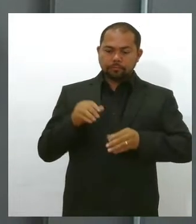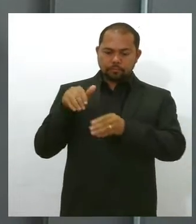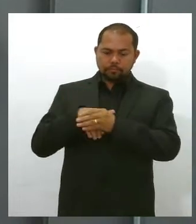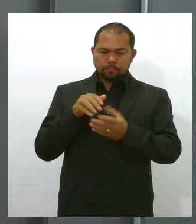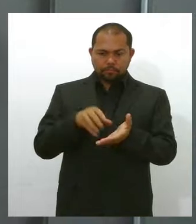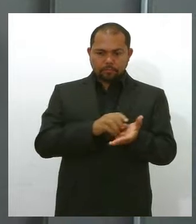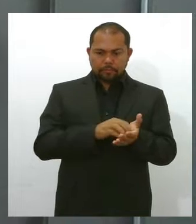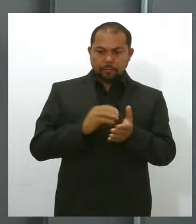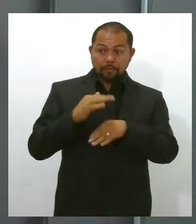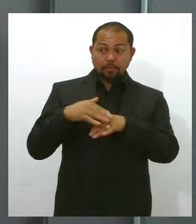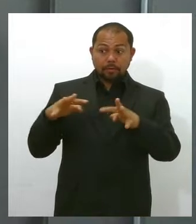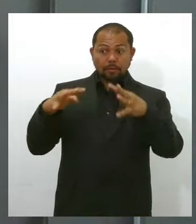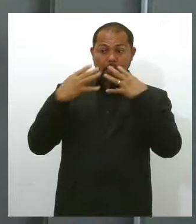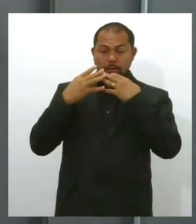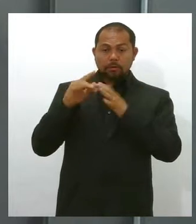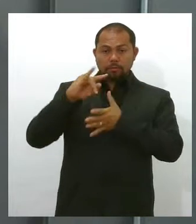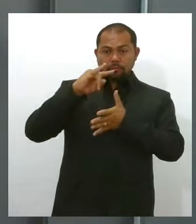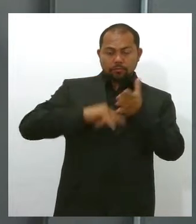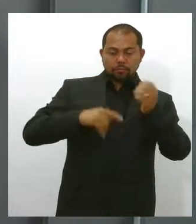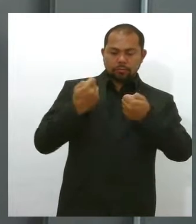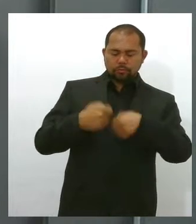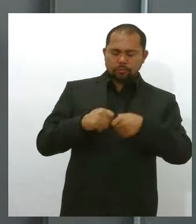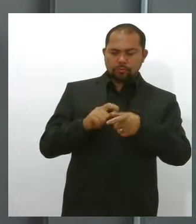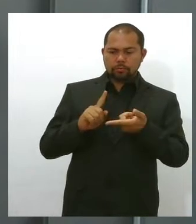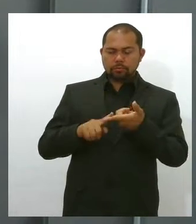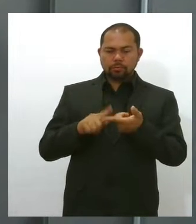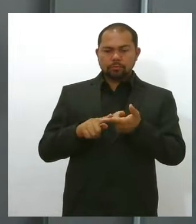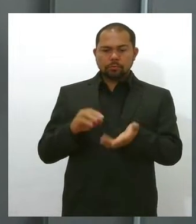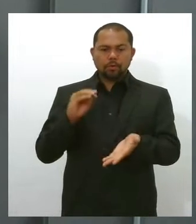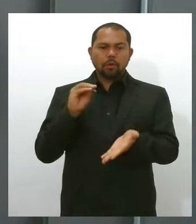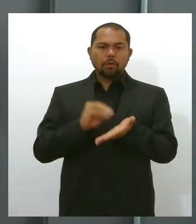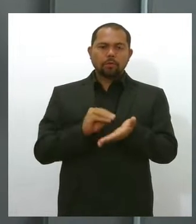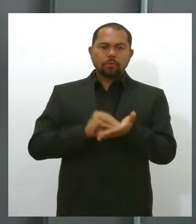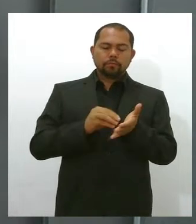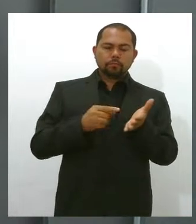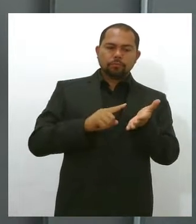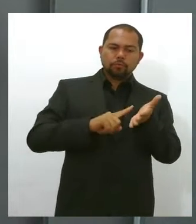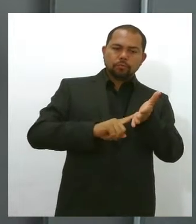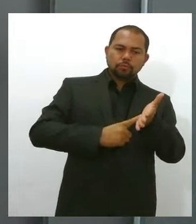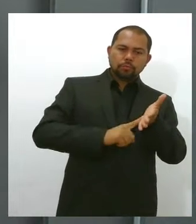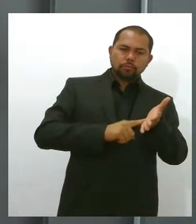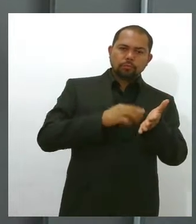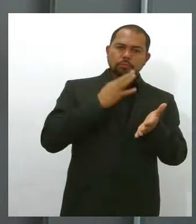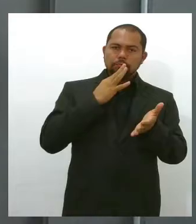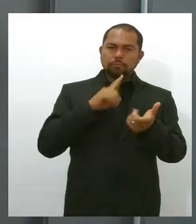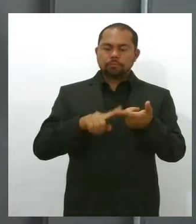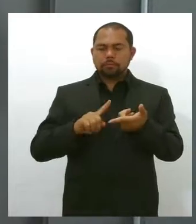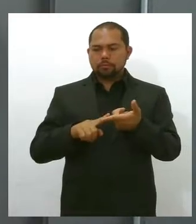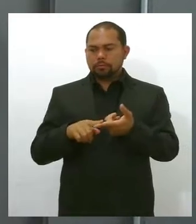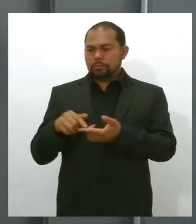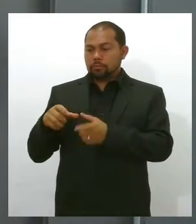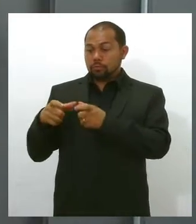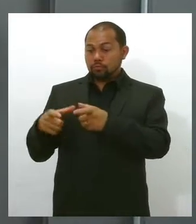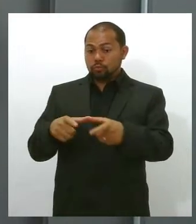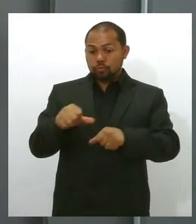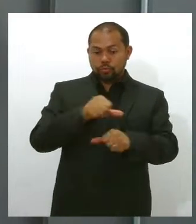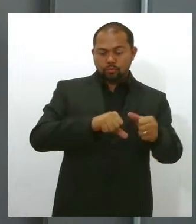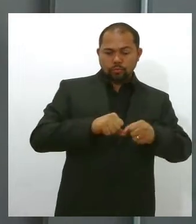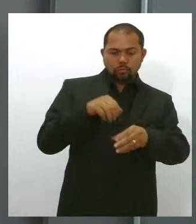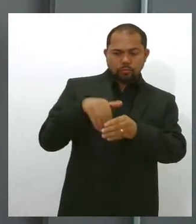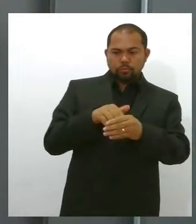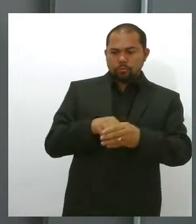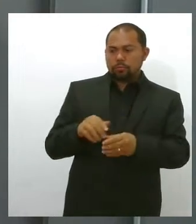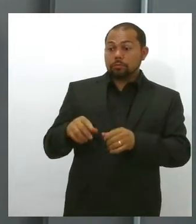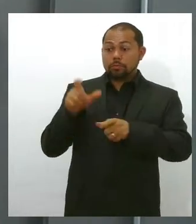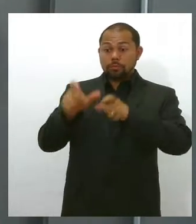necessários à ausência de biometria e alteração dos locais de votação os eleitores precisam ficar atentos para evitar